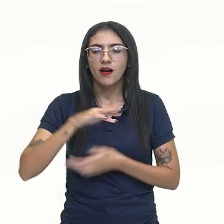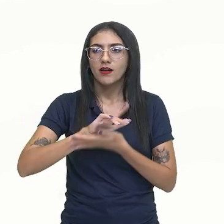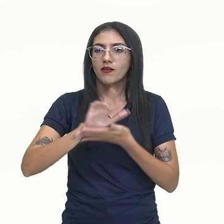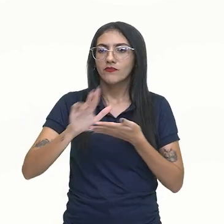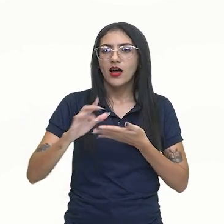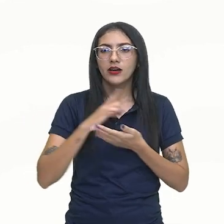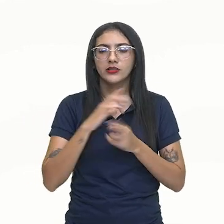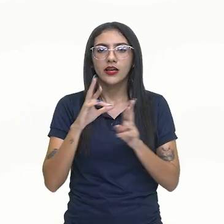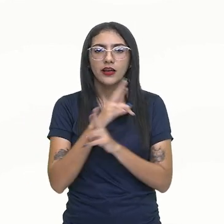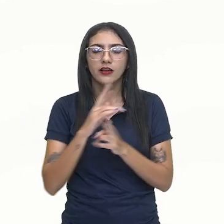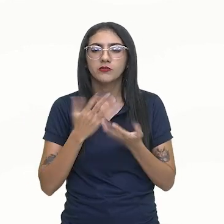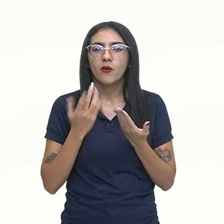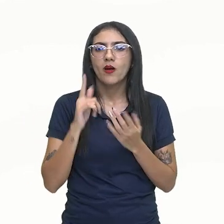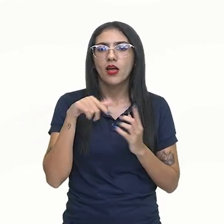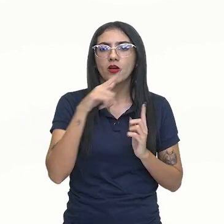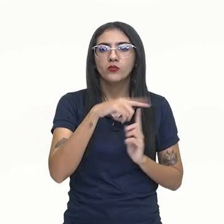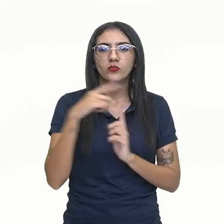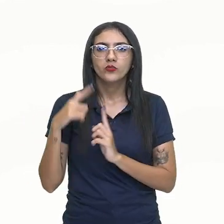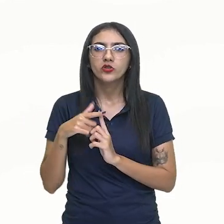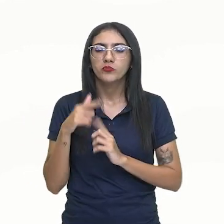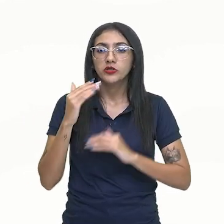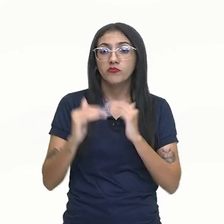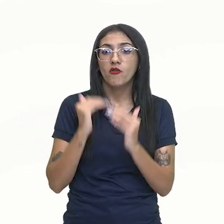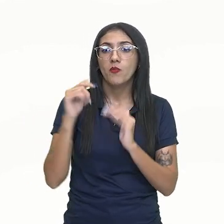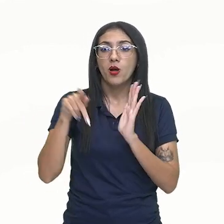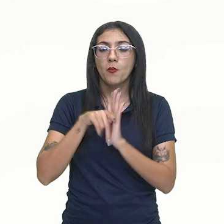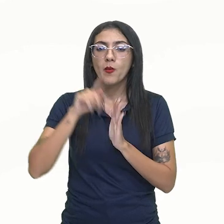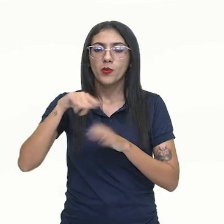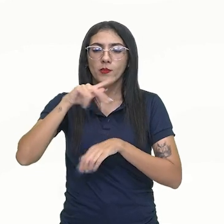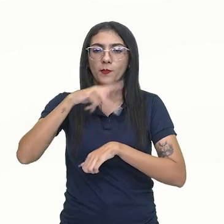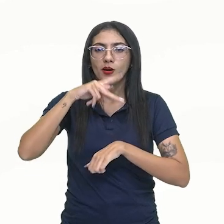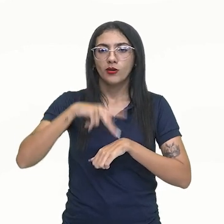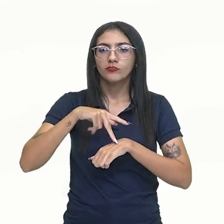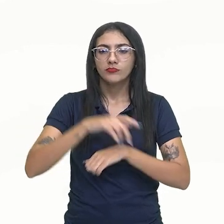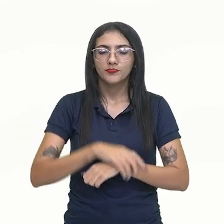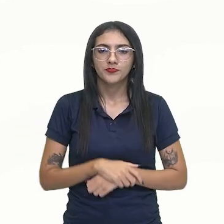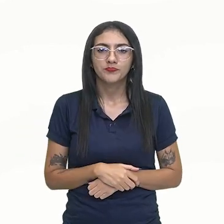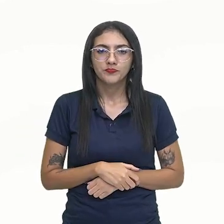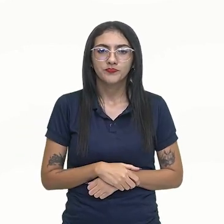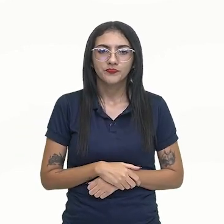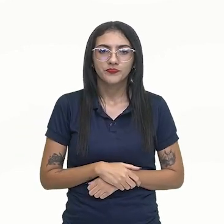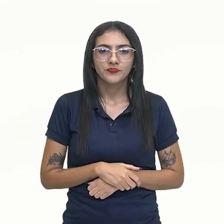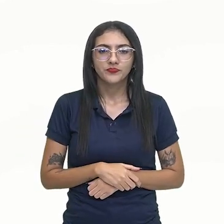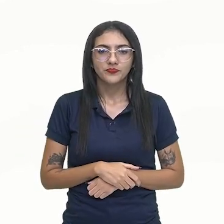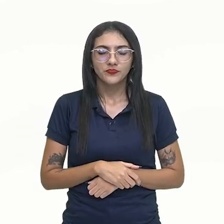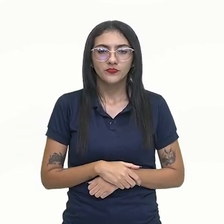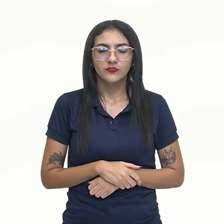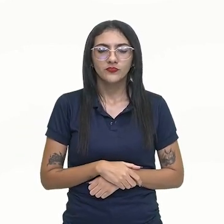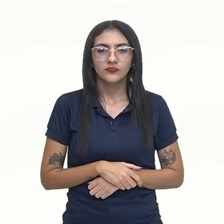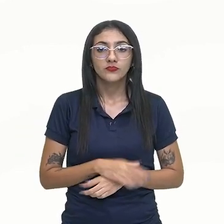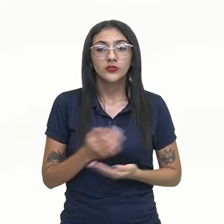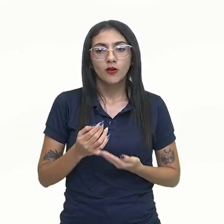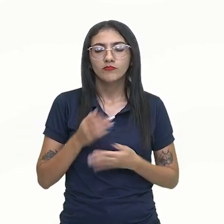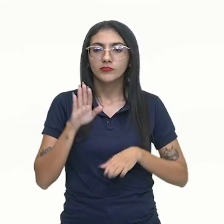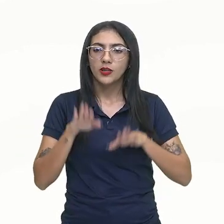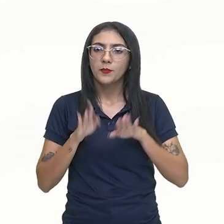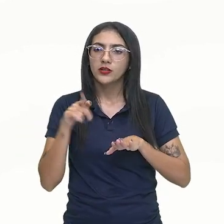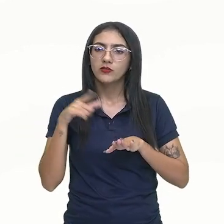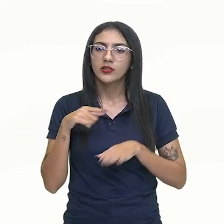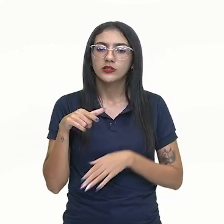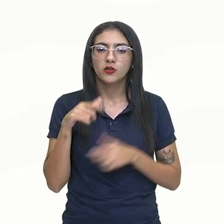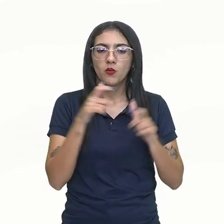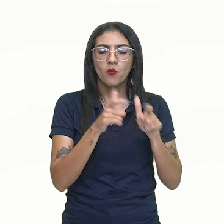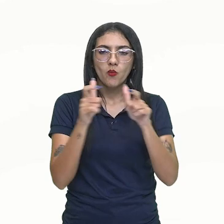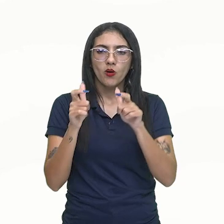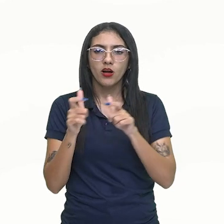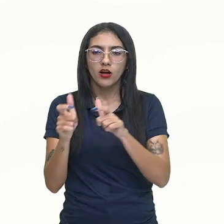é com relação ao desenvolvimento dos países do continente americano. Então a gente vai ter de acordo com essa